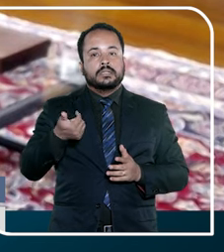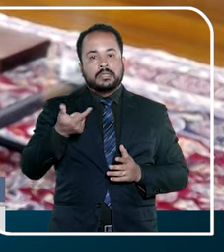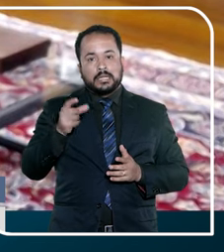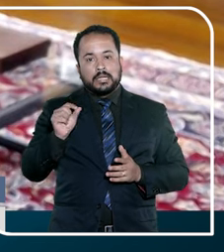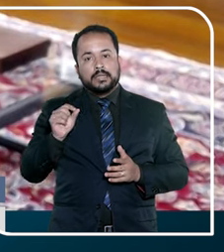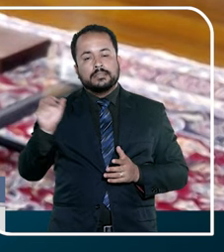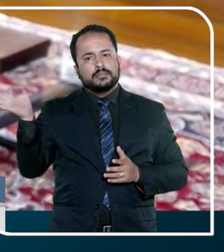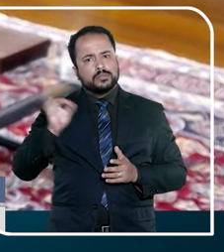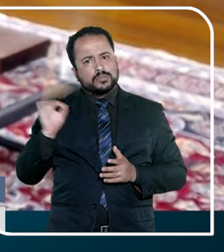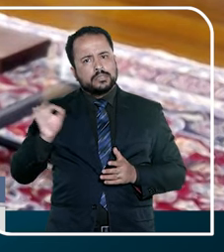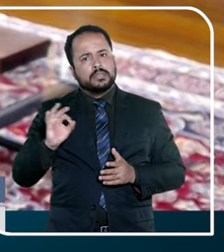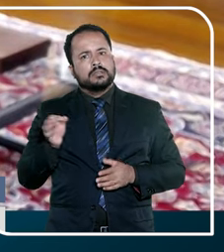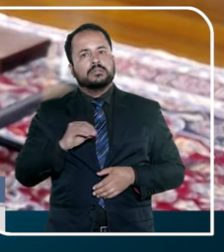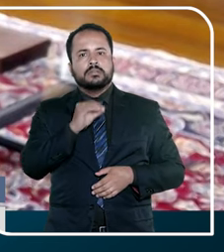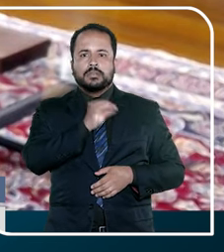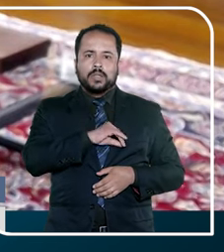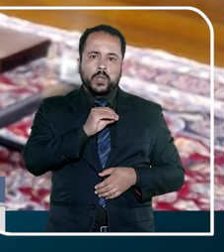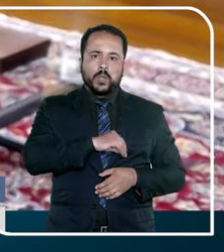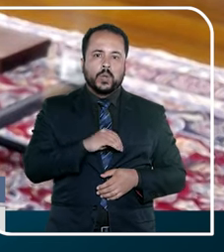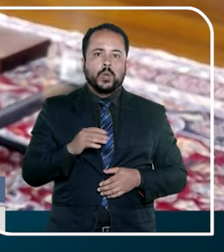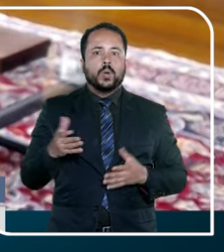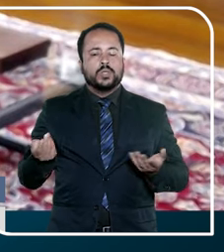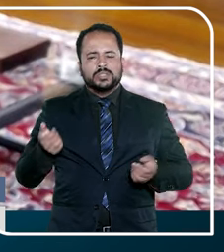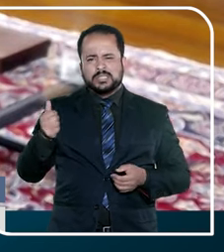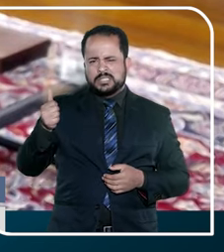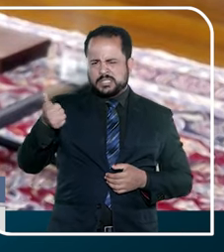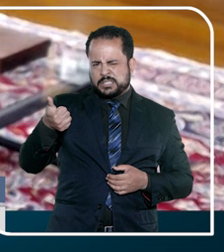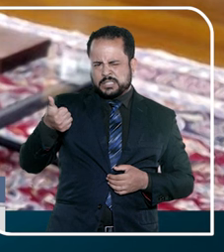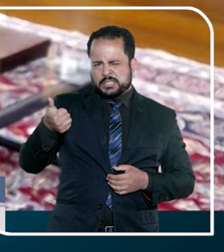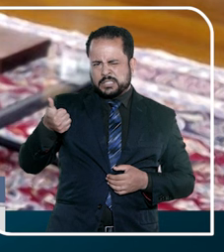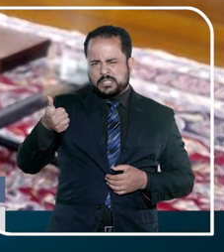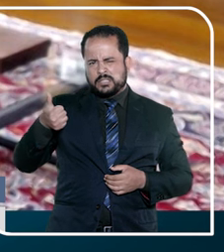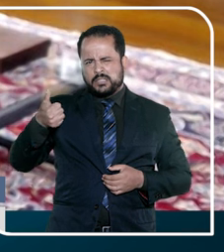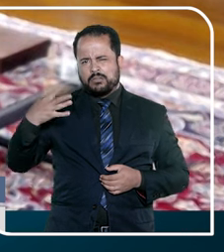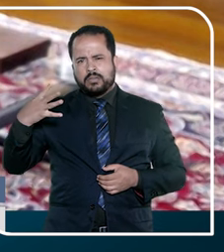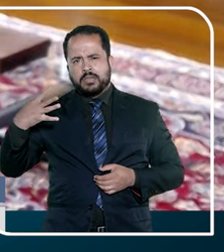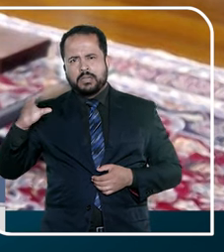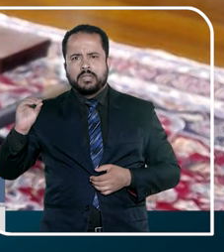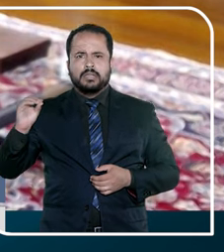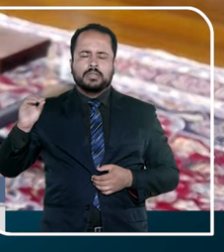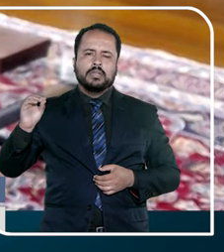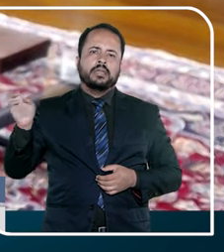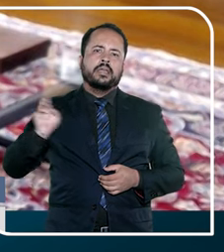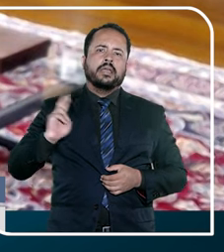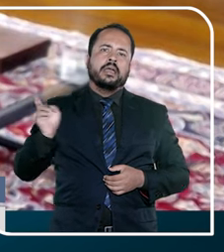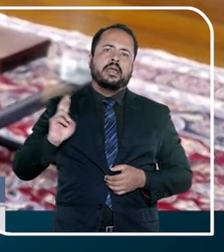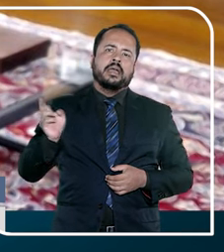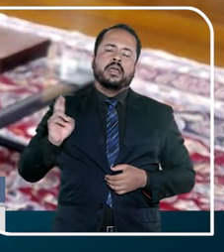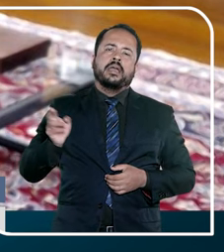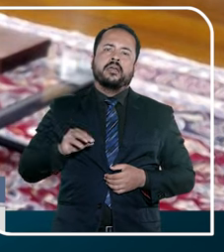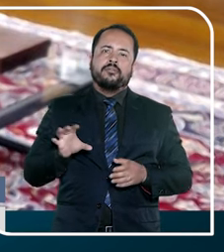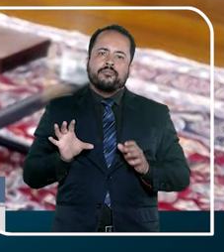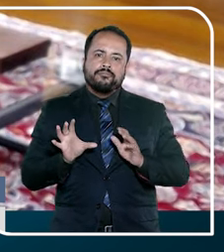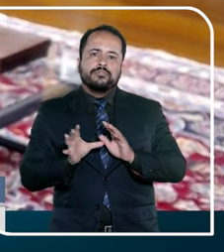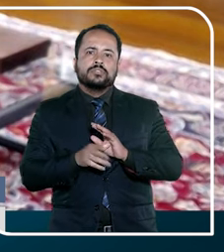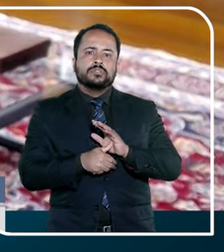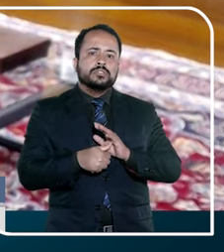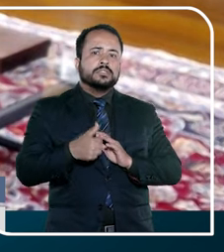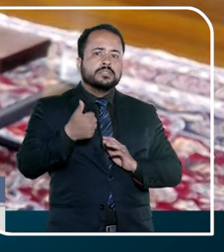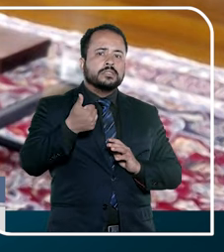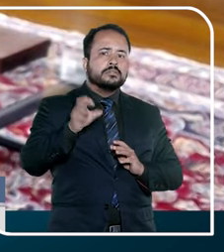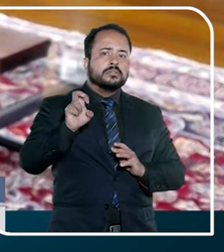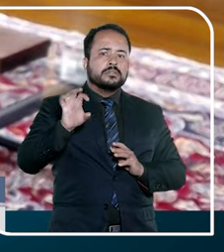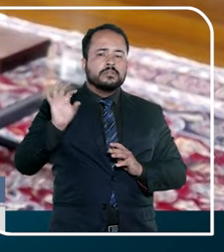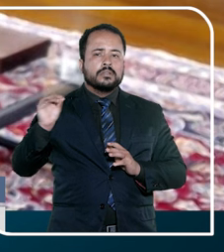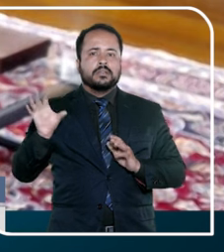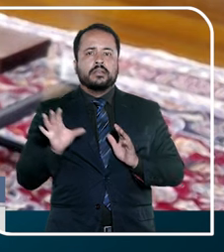é c e poucos reais né 130 140 Então se alguém comete um furto de r$ 50 não